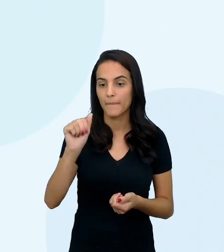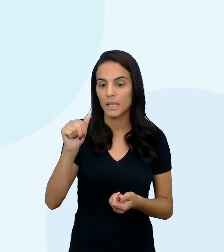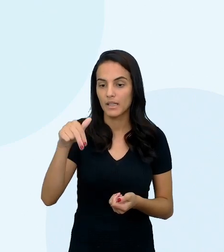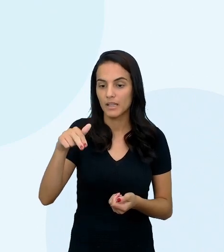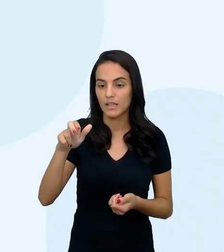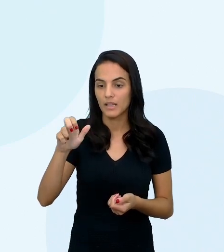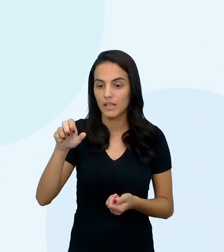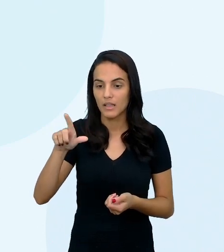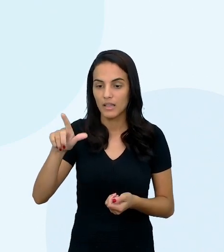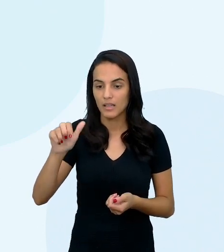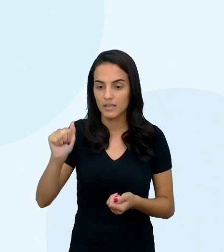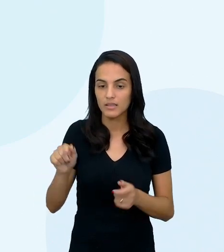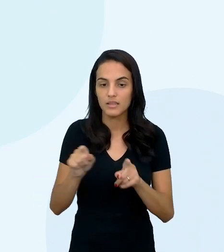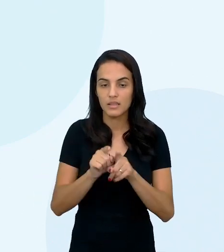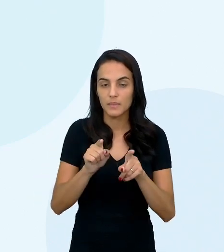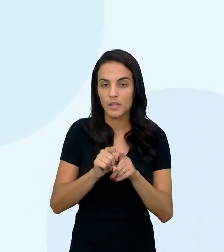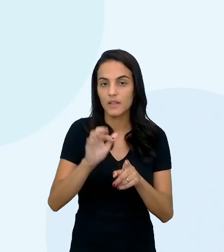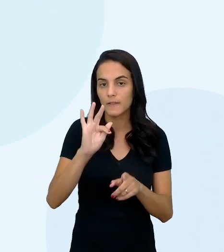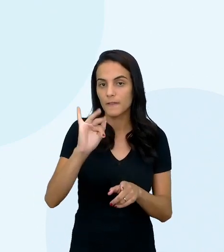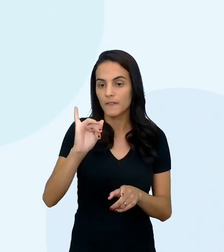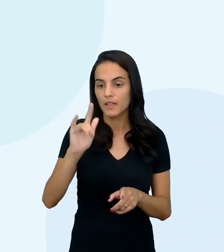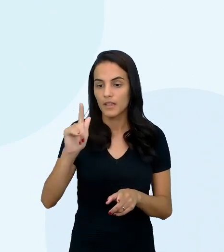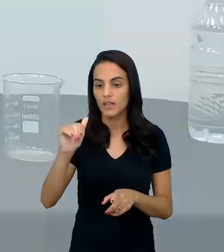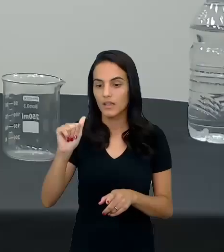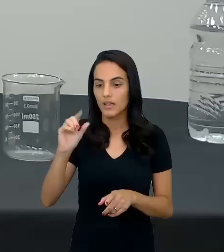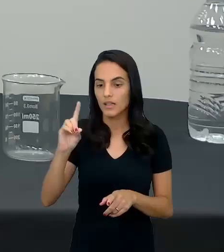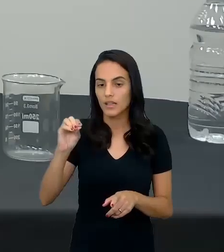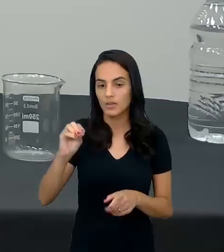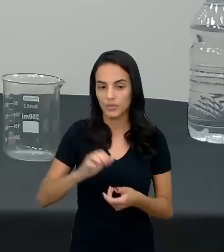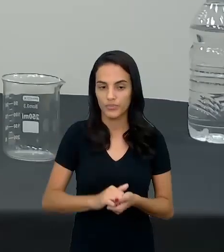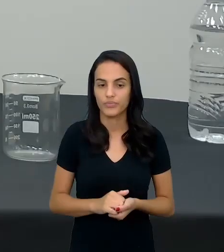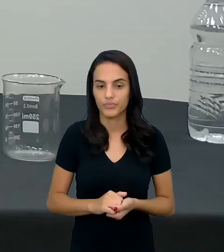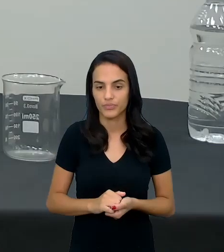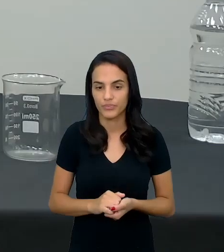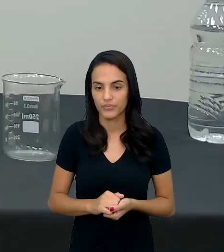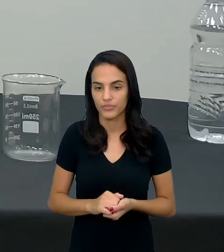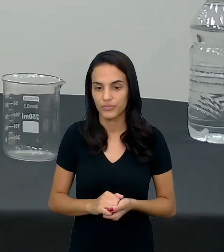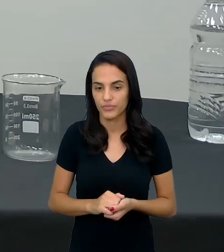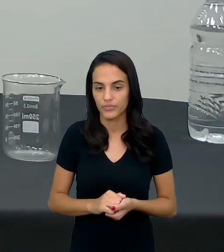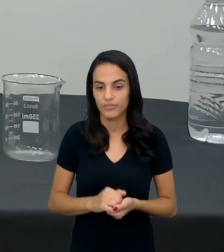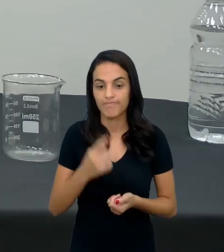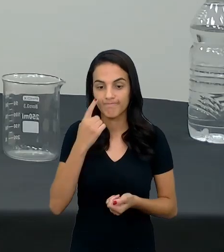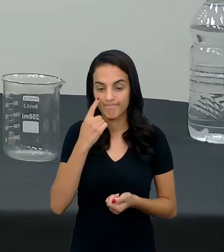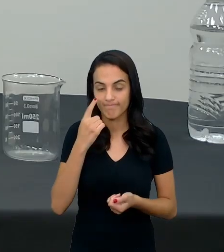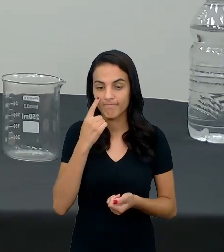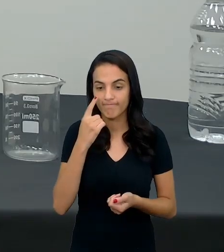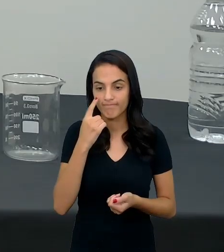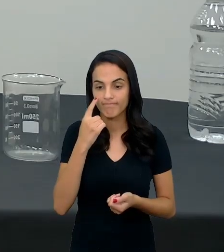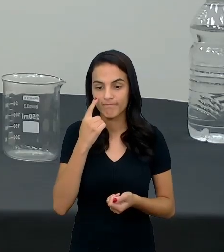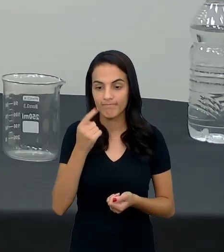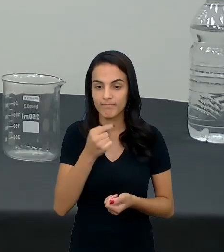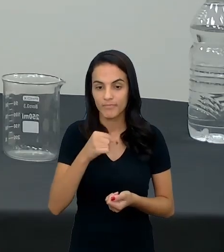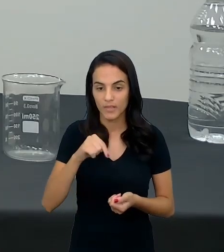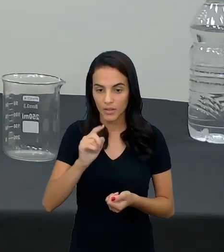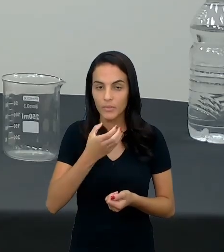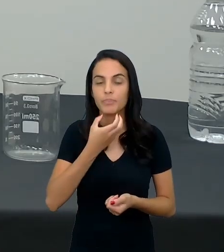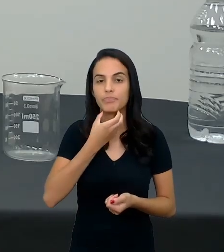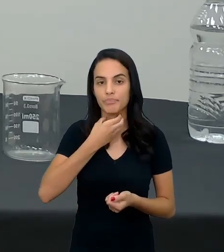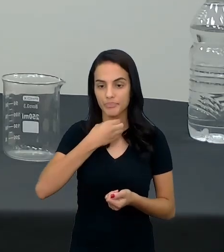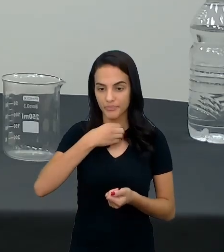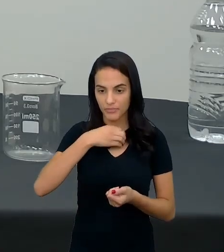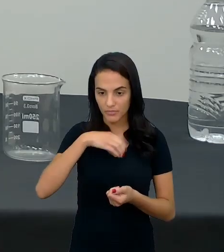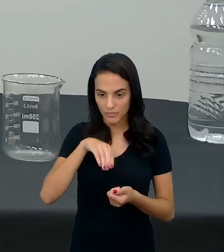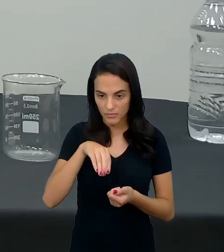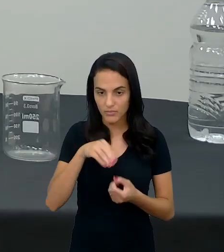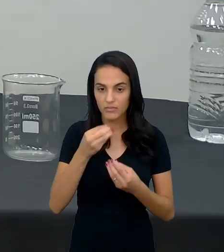fígado. Se vocês voltarem aqui para mim, vou mostrar aqui no torso para vocês, né? Então, olha só, a gente então, né, engoliu o alimento e